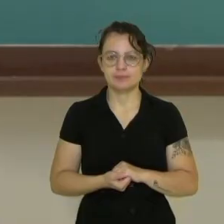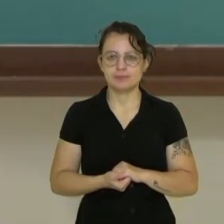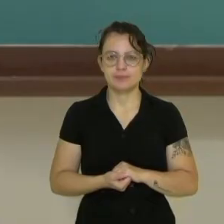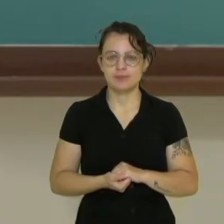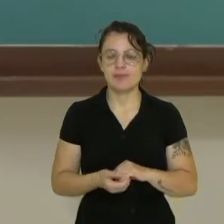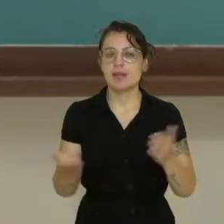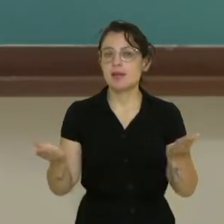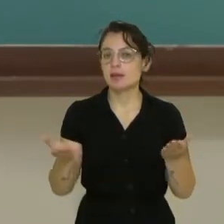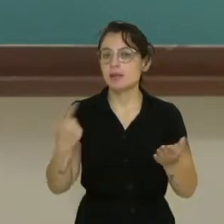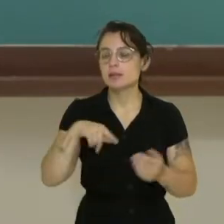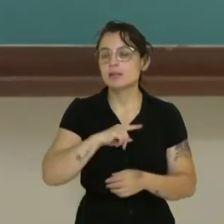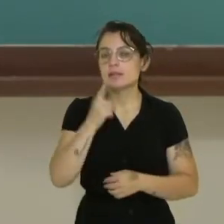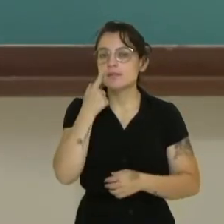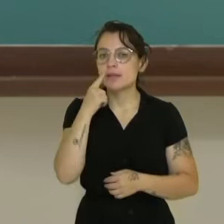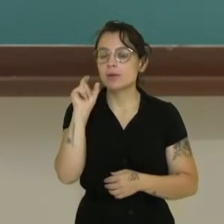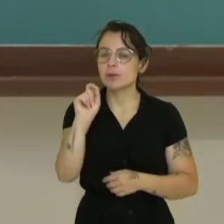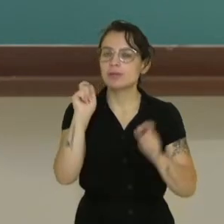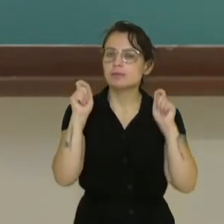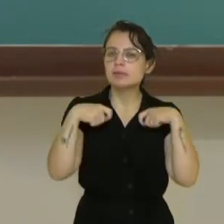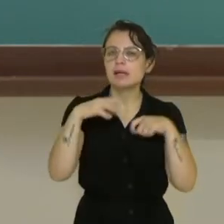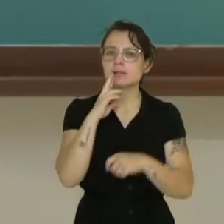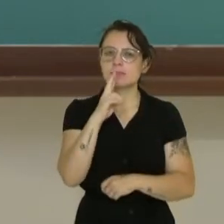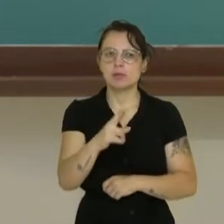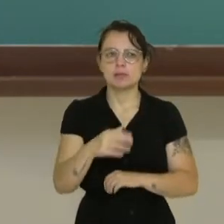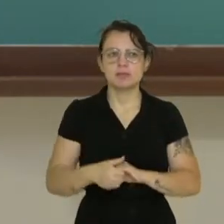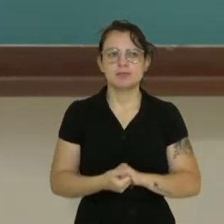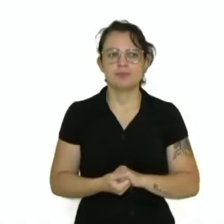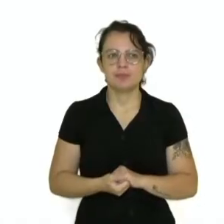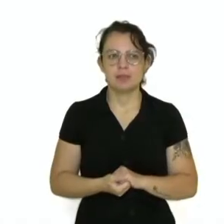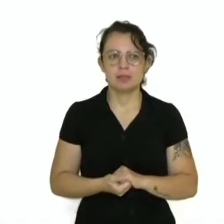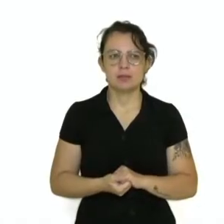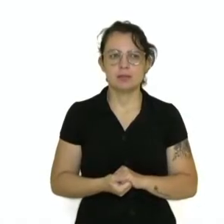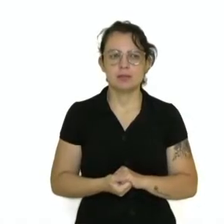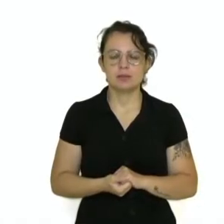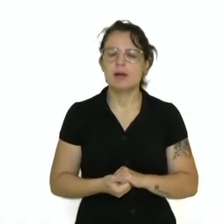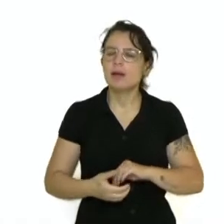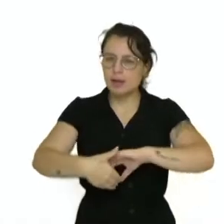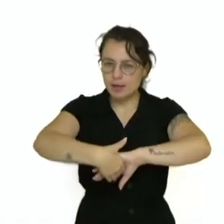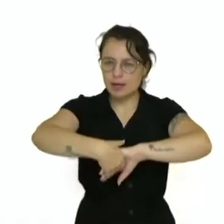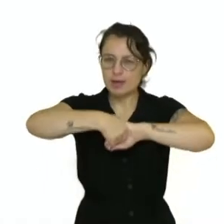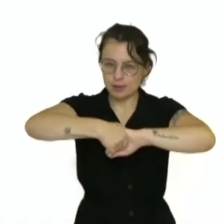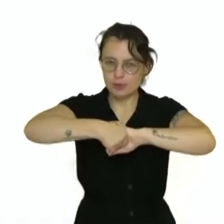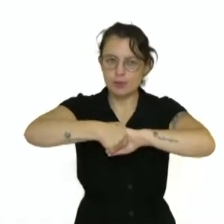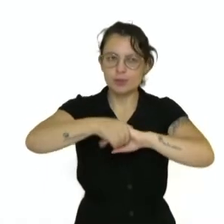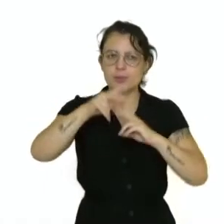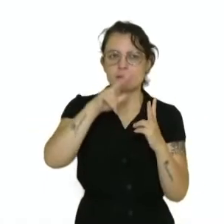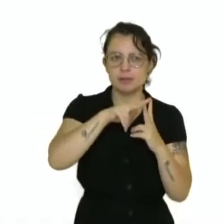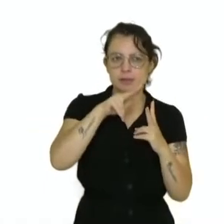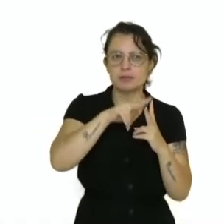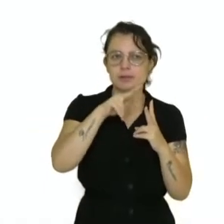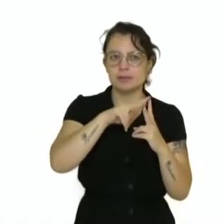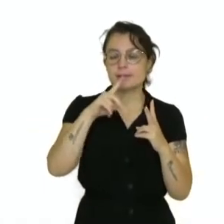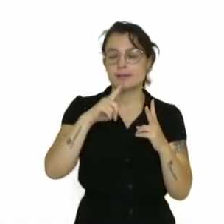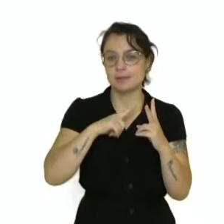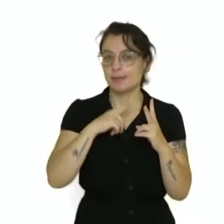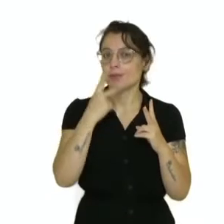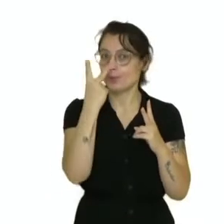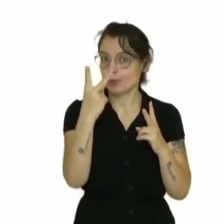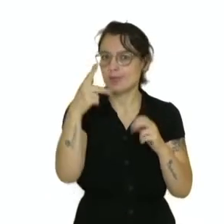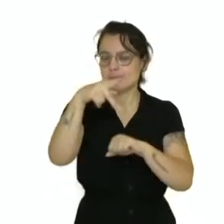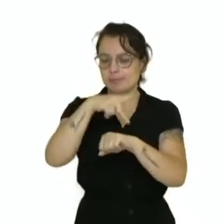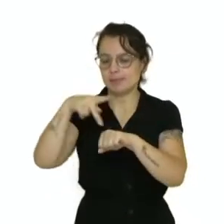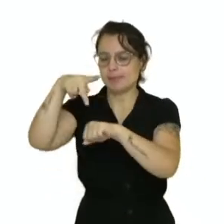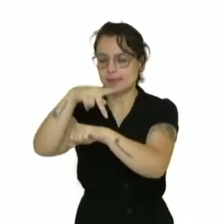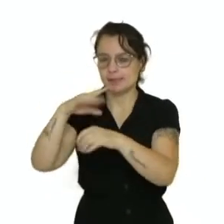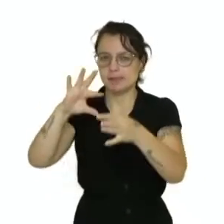Vamos ver como fica a possível resposta dessa atividade, gente? Os acordos bilaterais envolvem dois estados e se